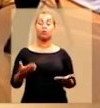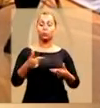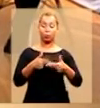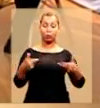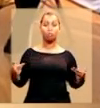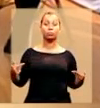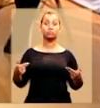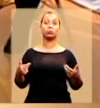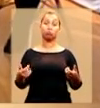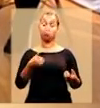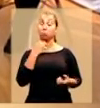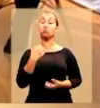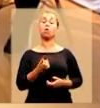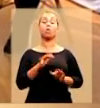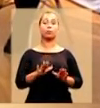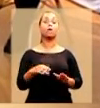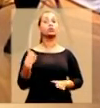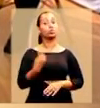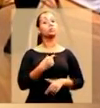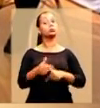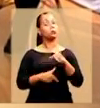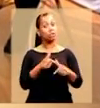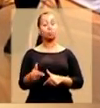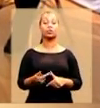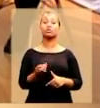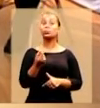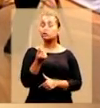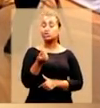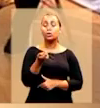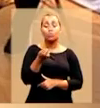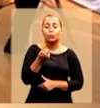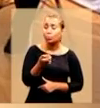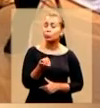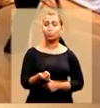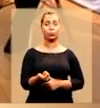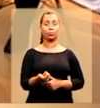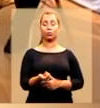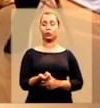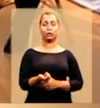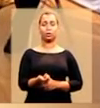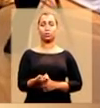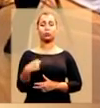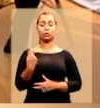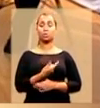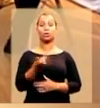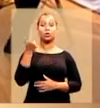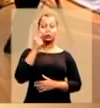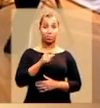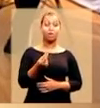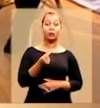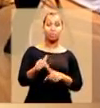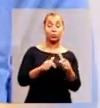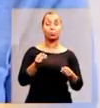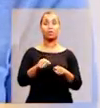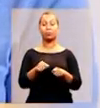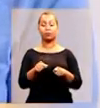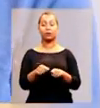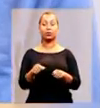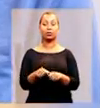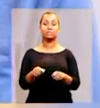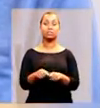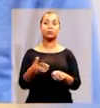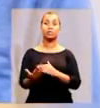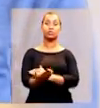de robusto, né? Mas nós estamos trabalhando com recursos mínimos, né? Assim, o que a gente ganha para fazer esse trabalho